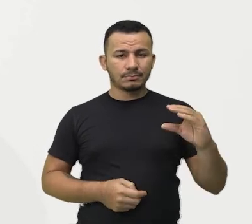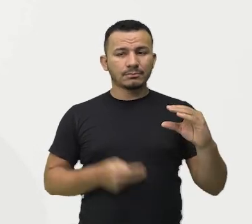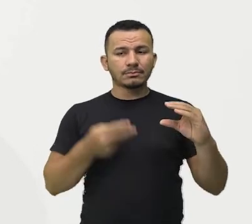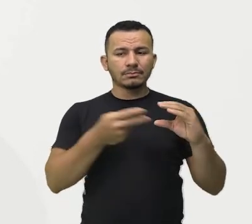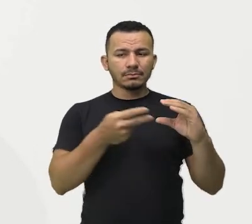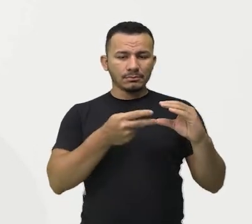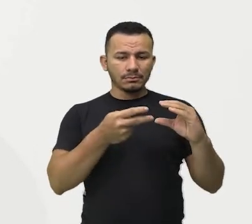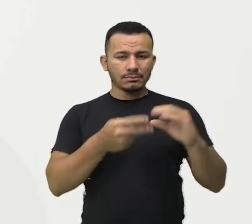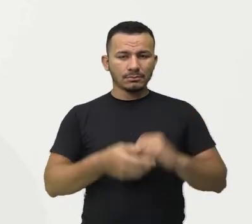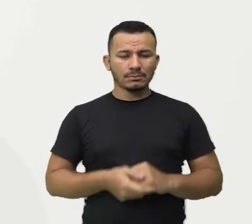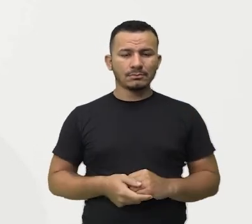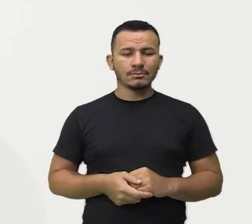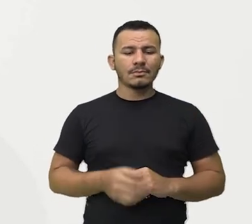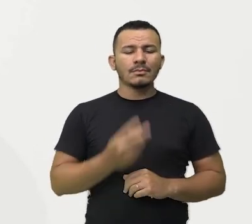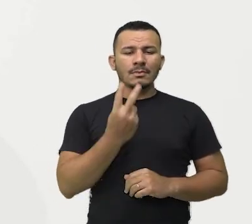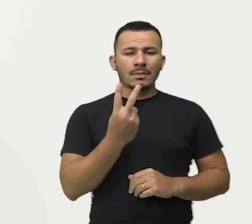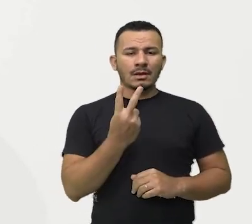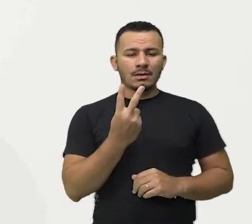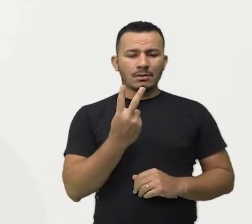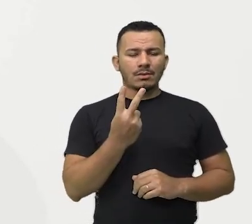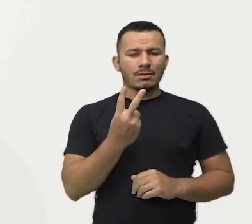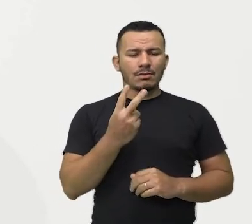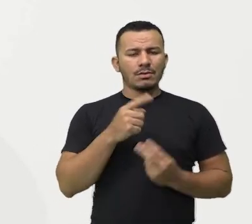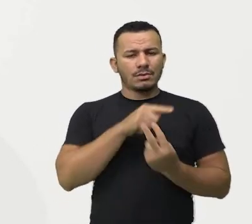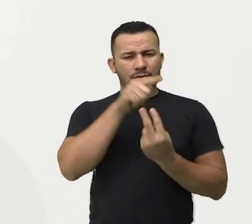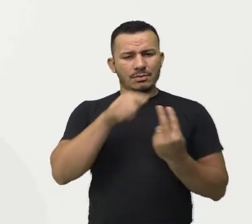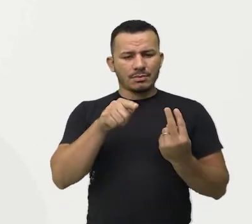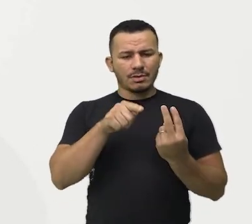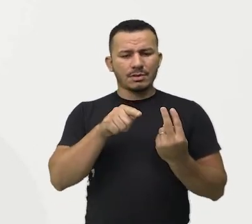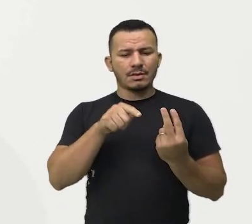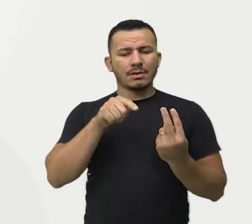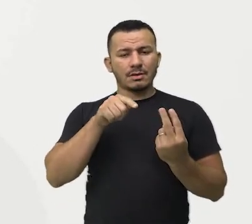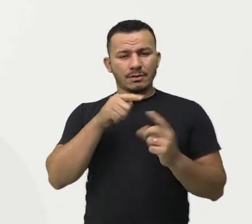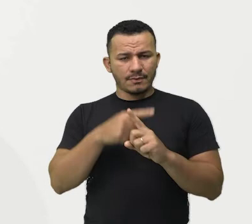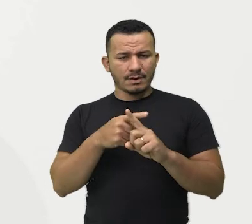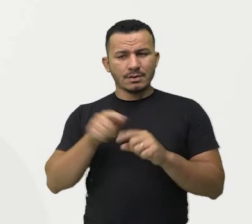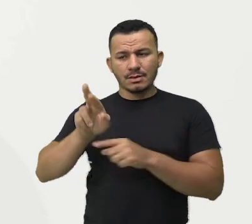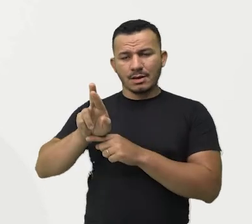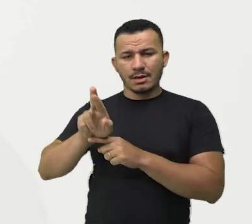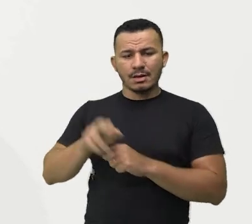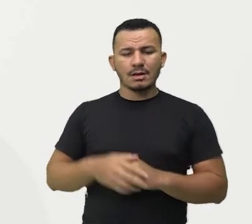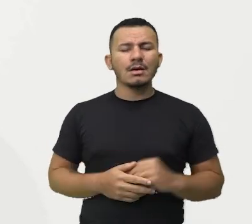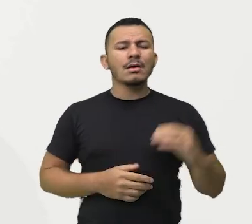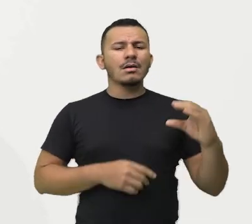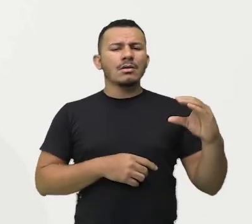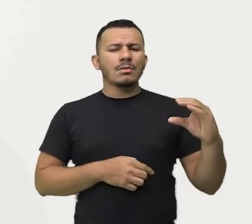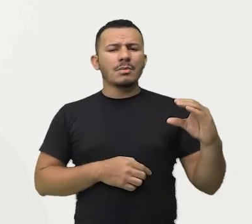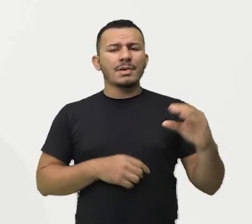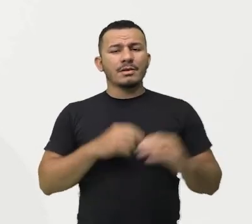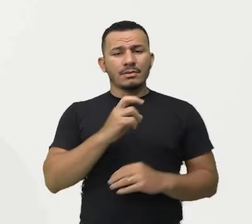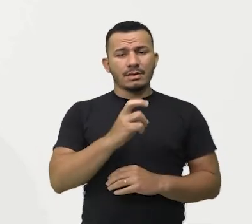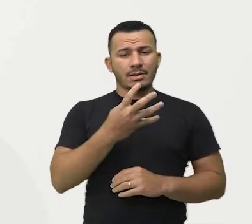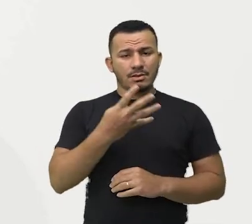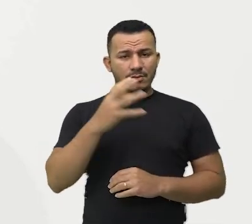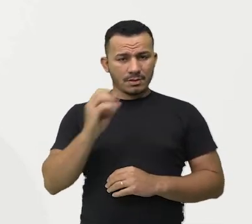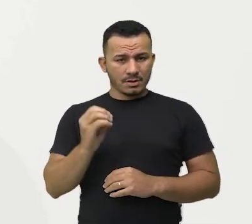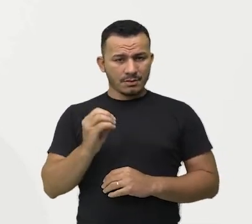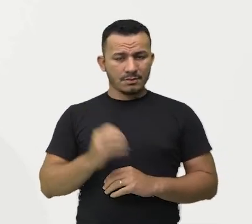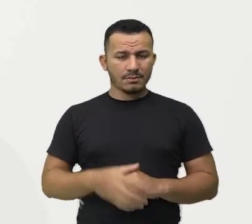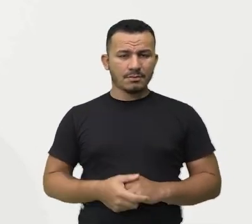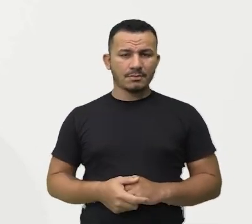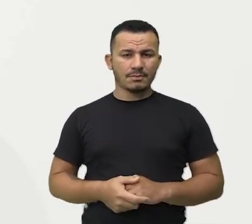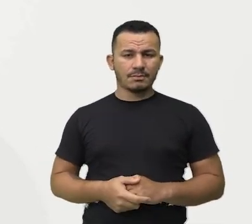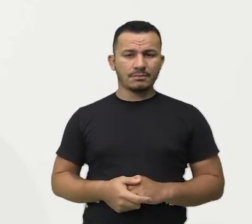aqui na tela. Comprimento é igual a 2πr. Beleza, pessoal? Quanto é o